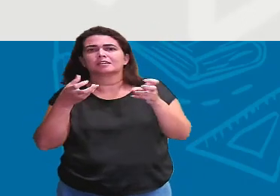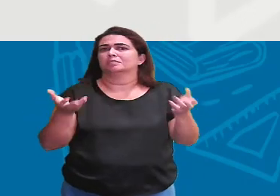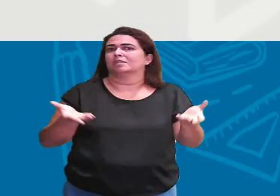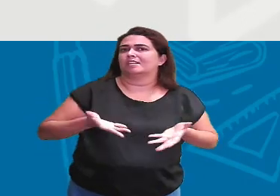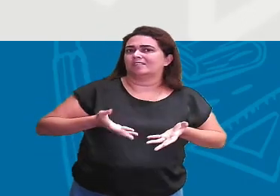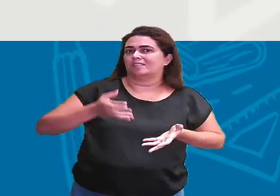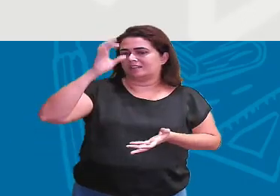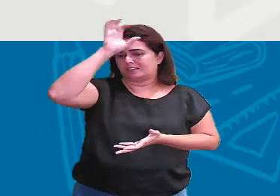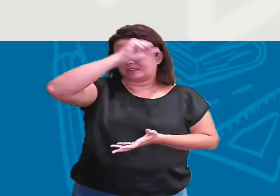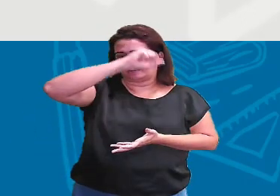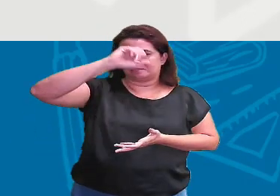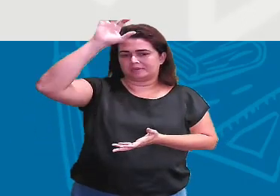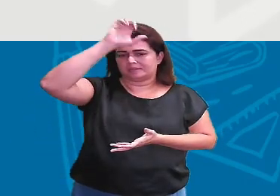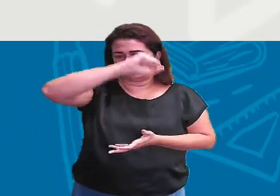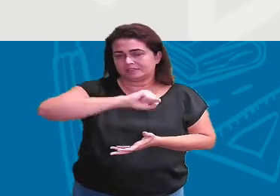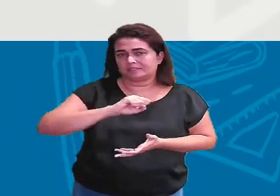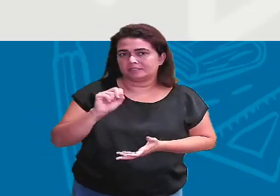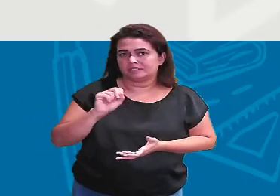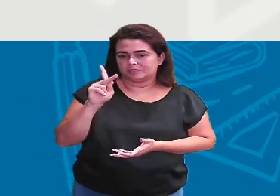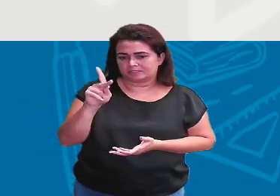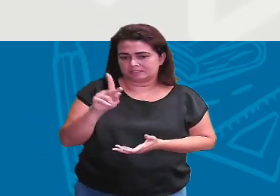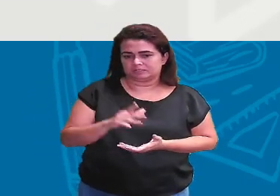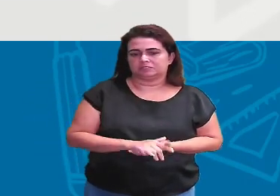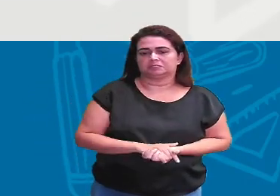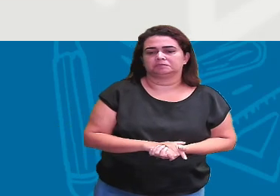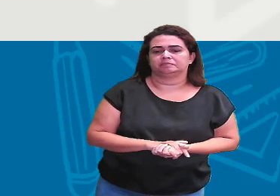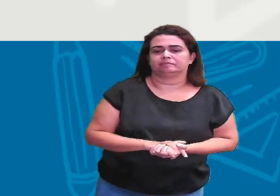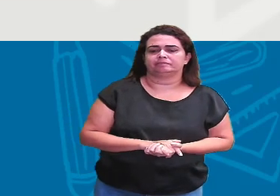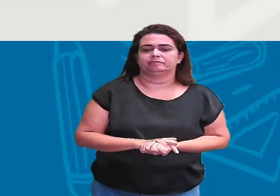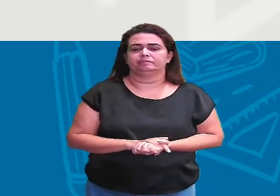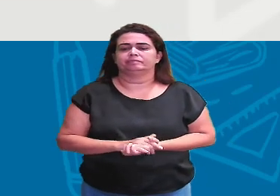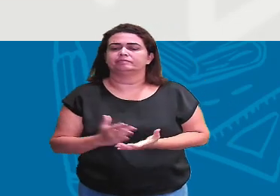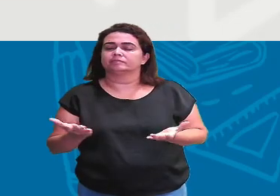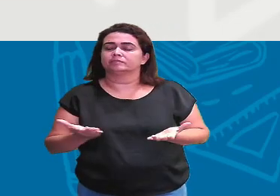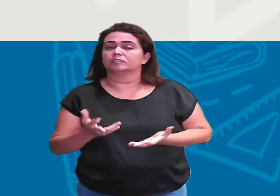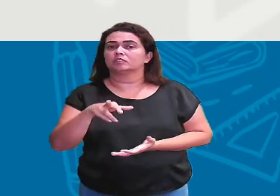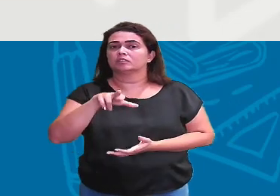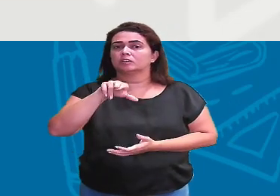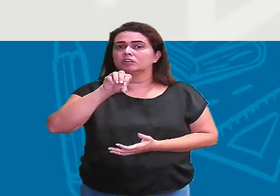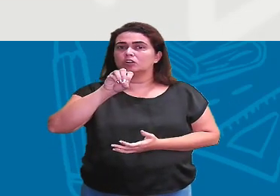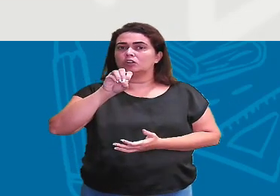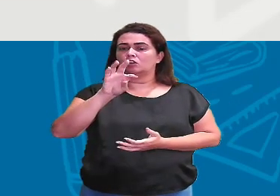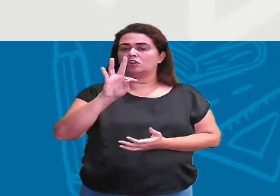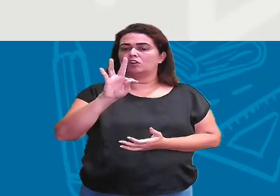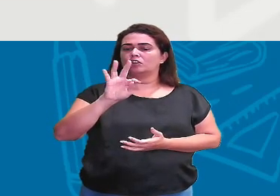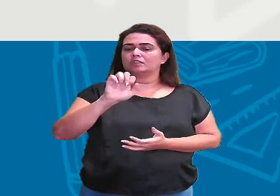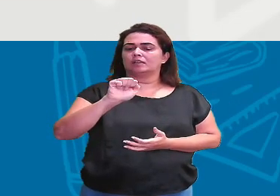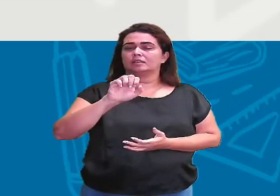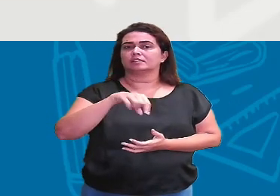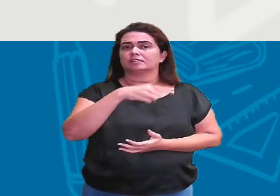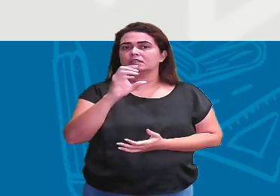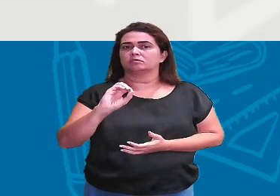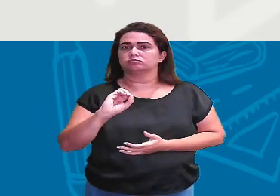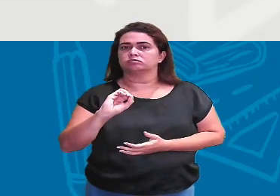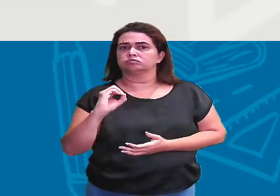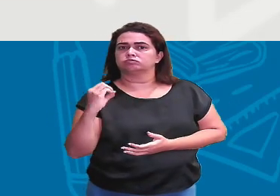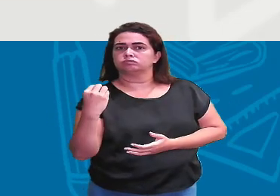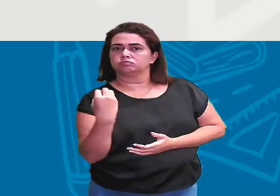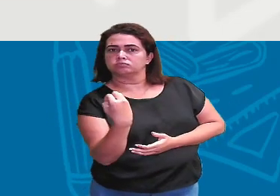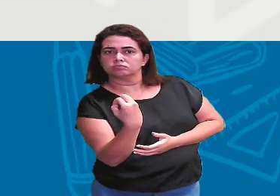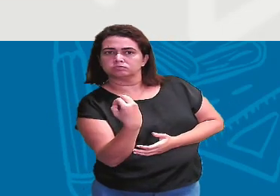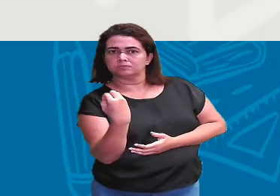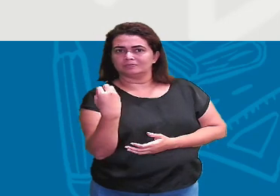olhadinha agora nessa aula, ok? Vamos começar pelo movimento de rotação. O movimento de rotação é o